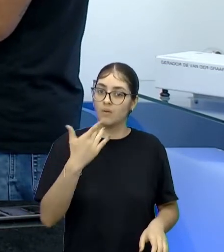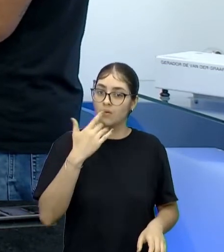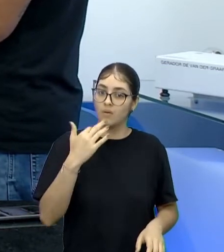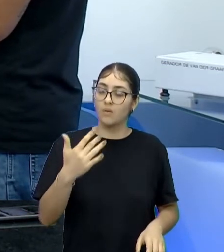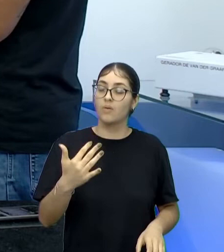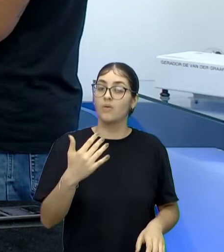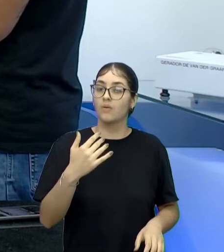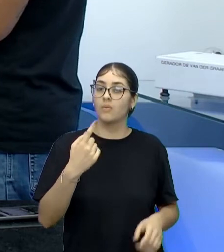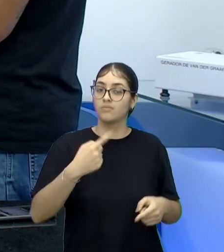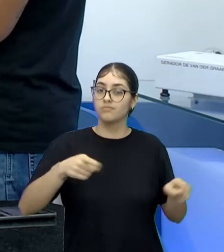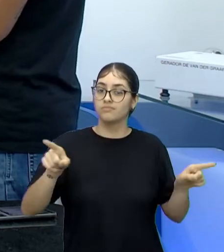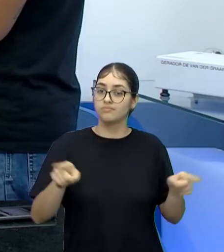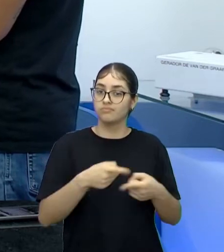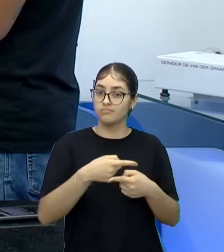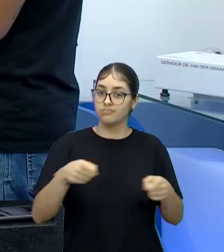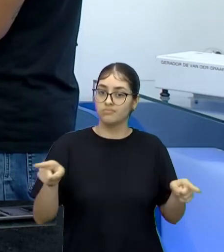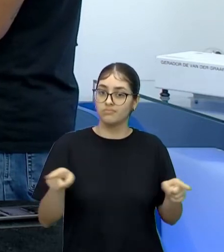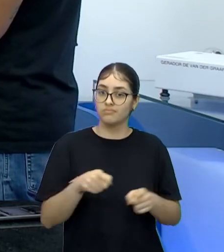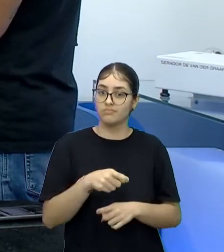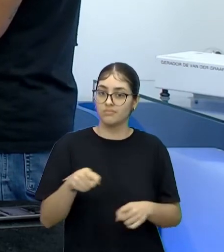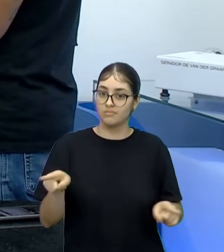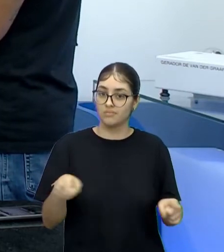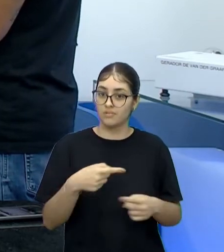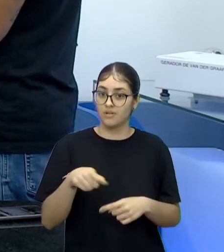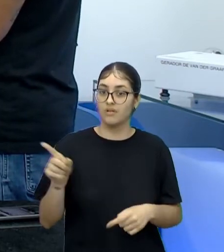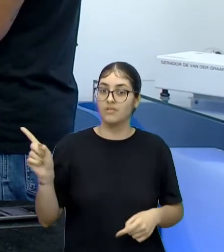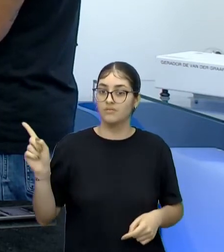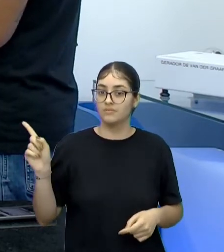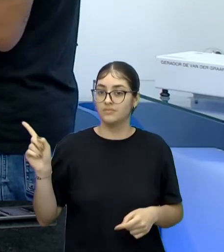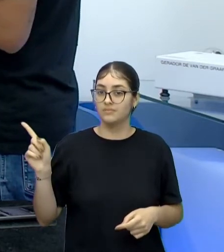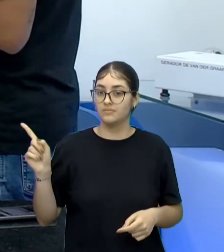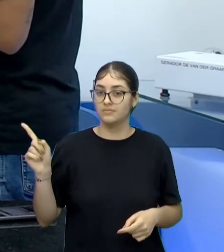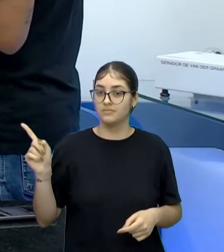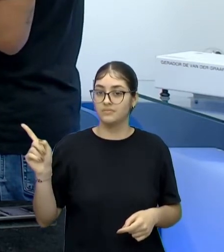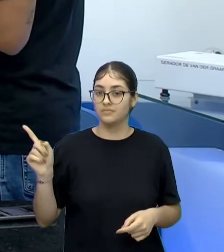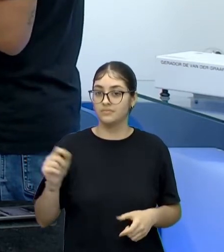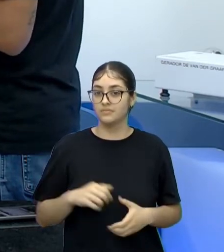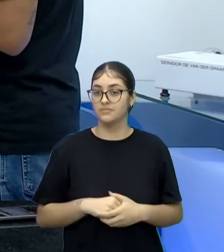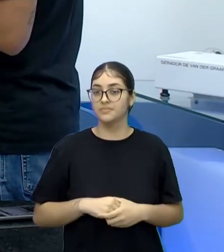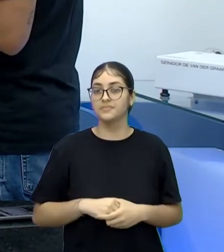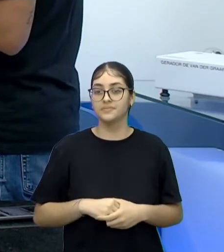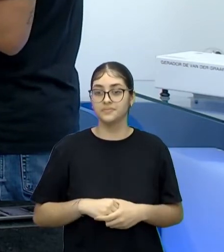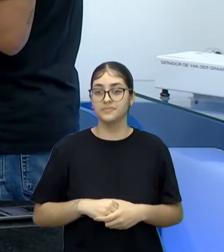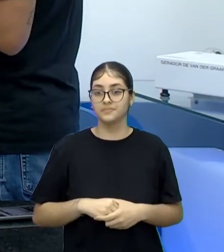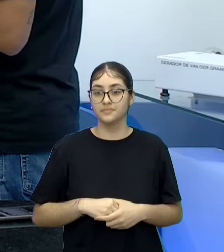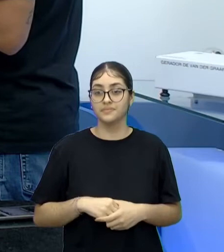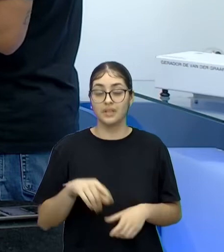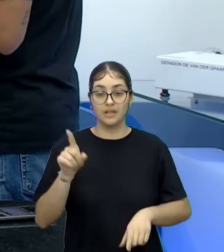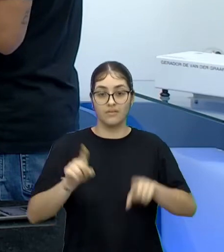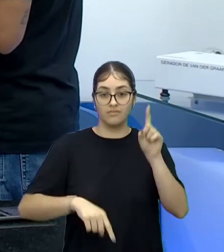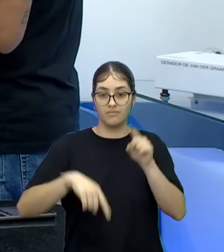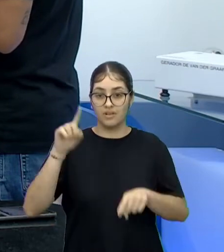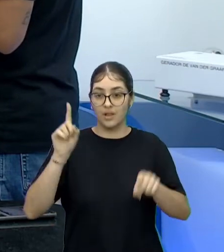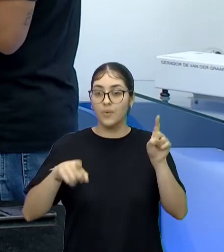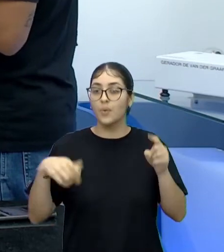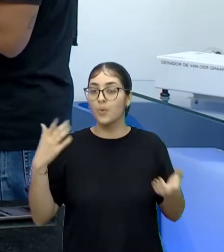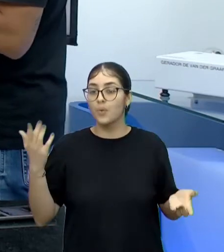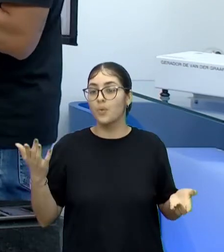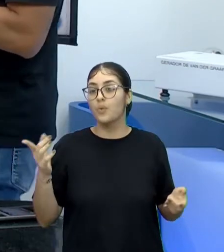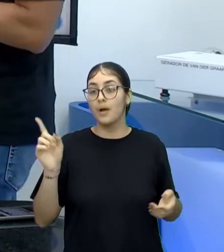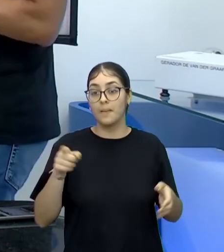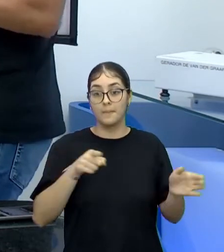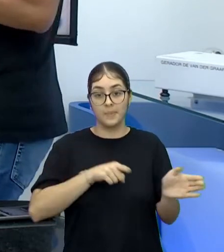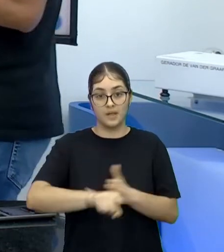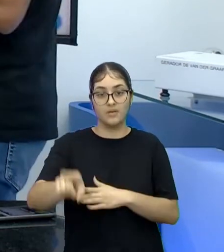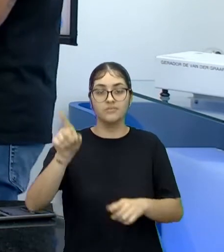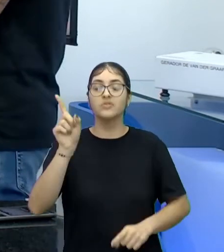Exato. Legal. Você tem que programar isso também. Legal. Olha lá, ó. Então você tem que acionar as variáveis. Quem são as suas variáveis? Que é uma pergunta